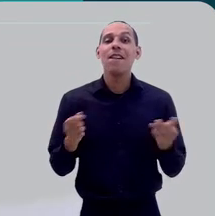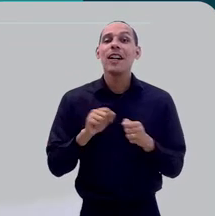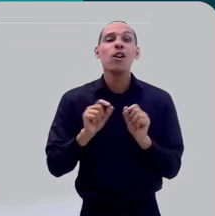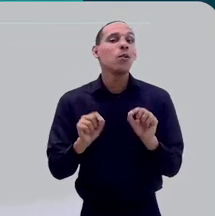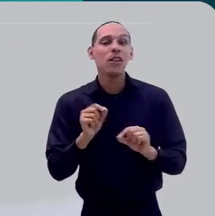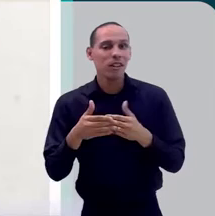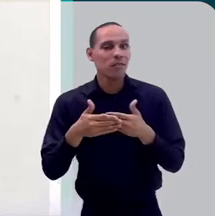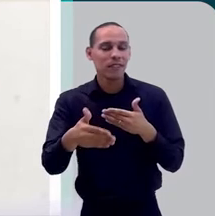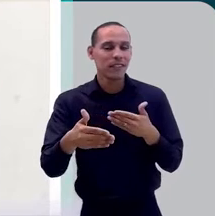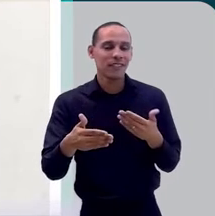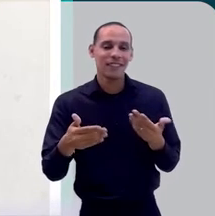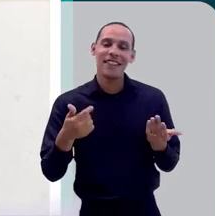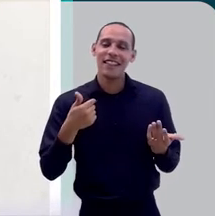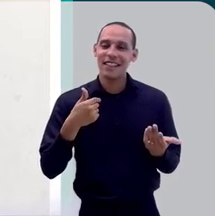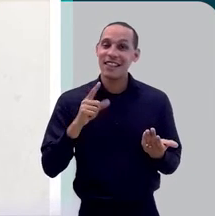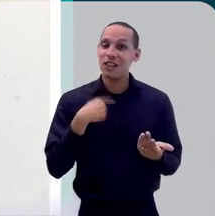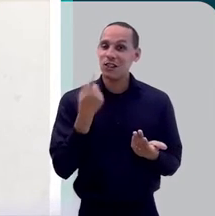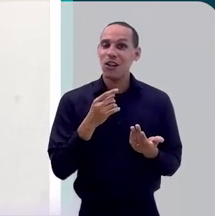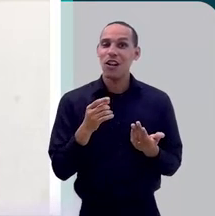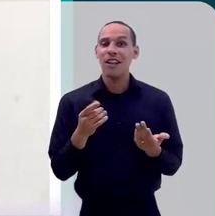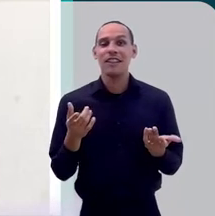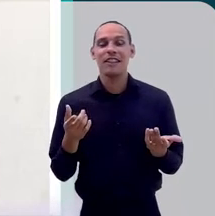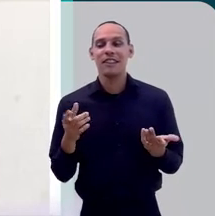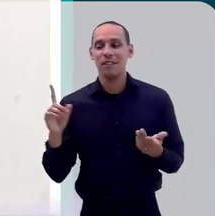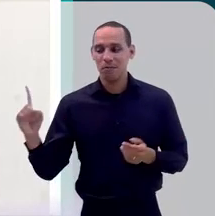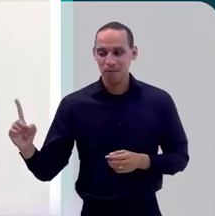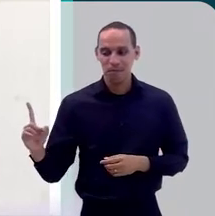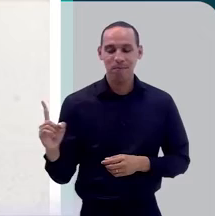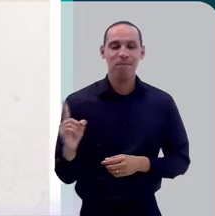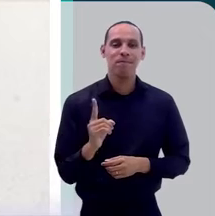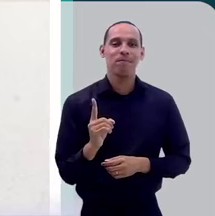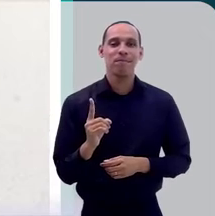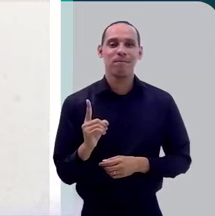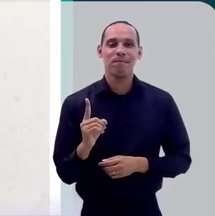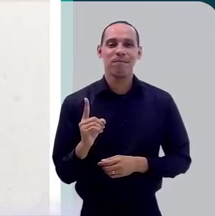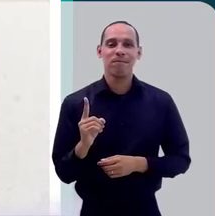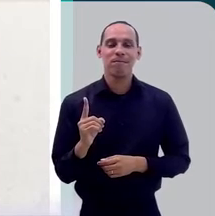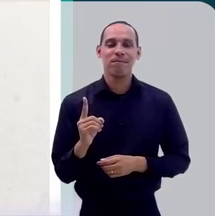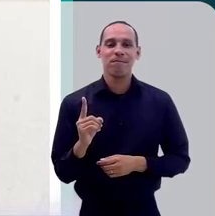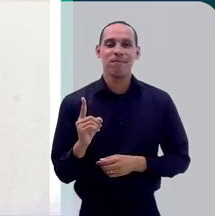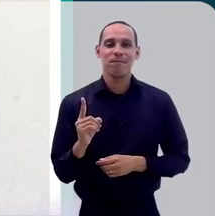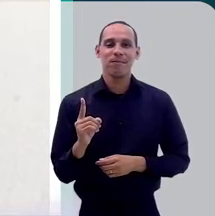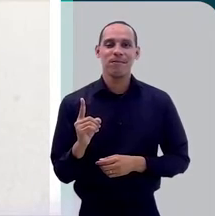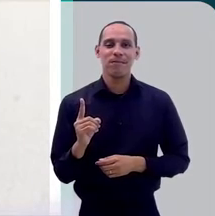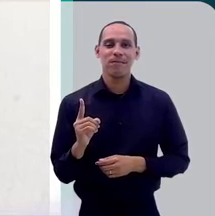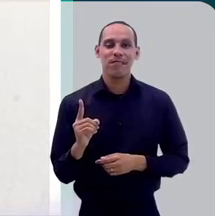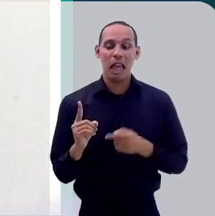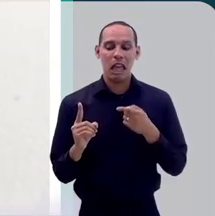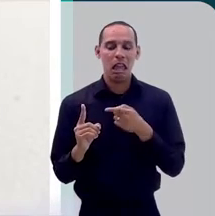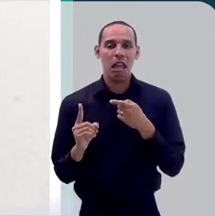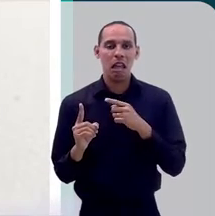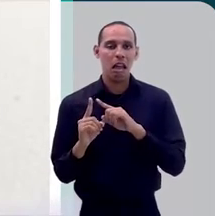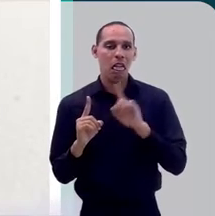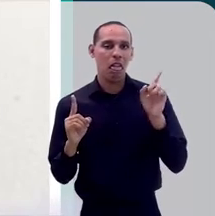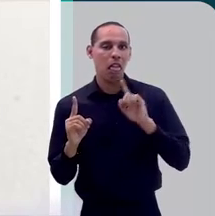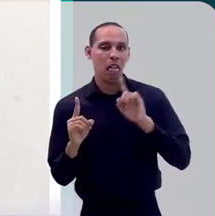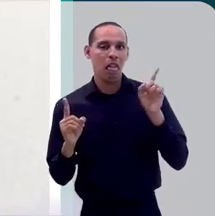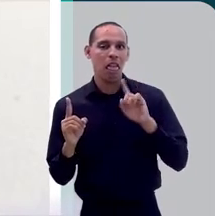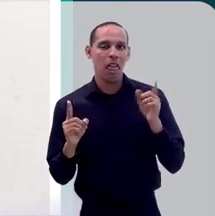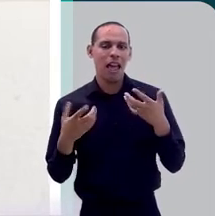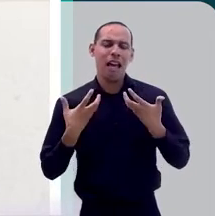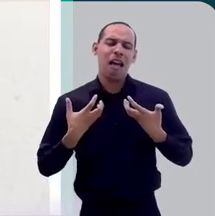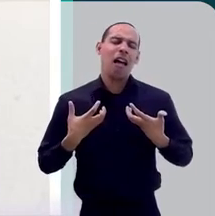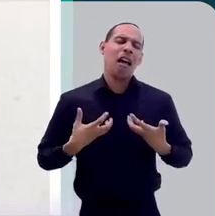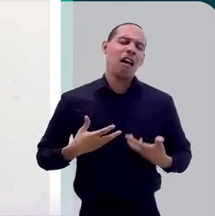desse suspeita. momento? A gente recebe um paciente que vem com queixa